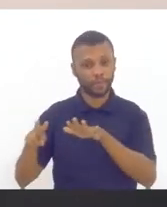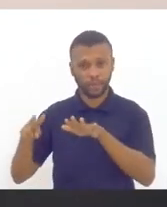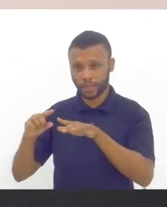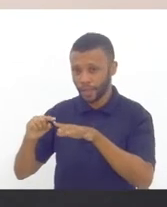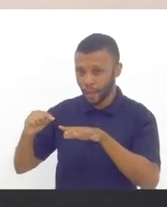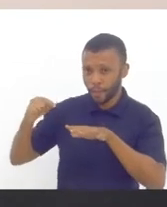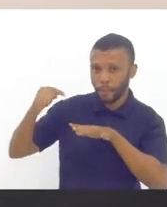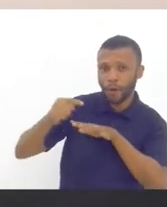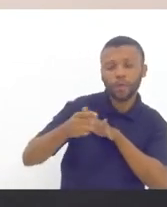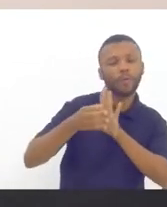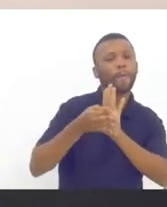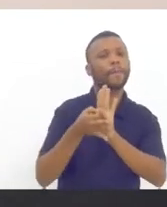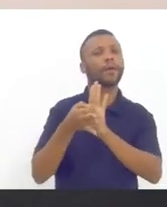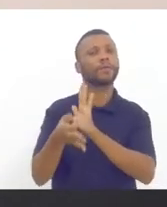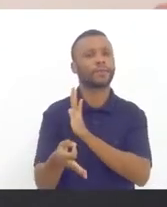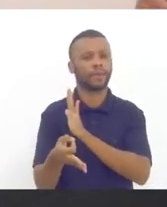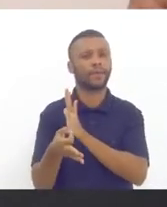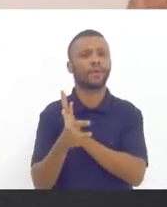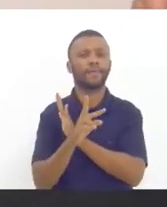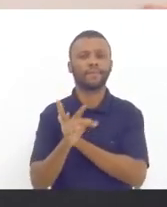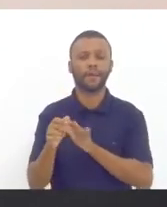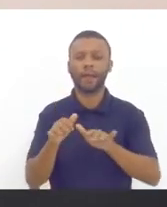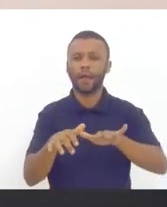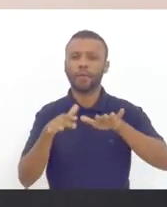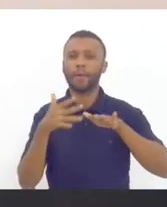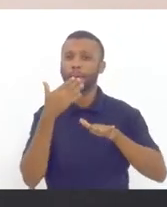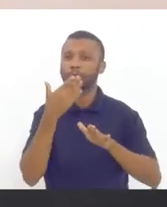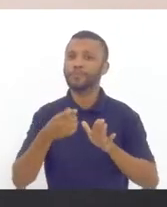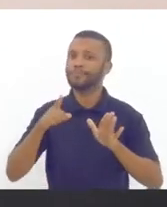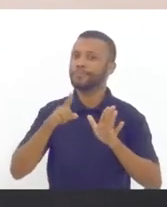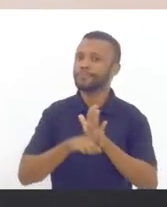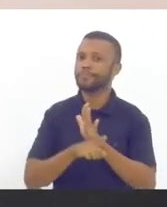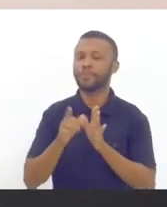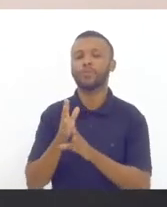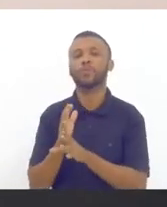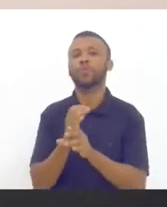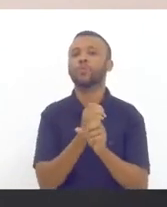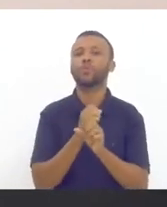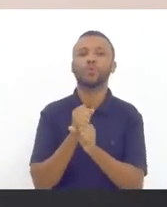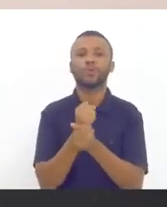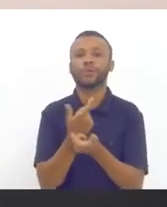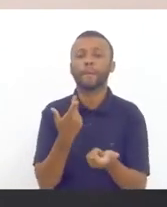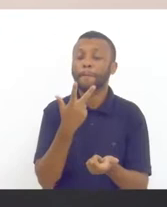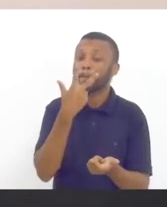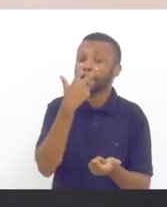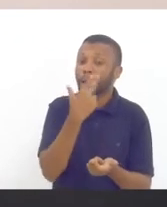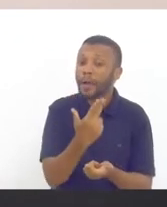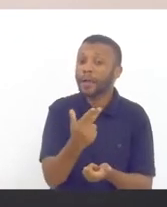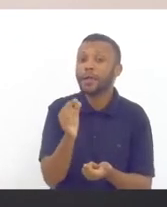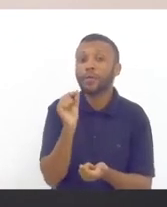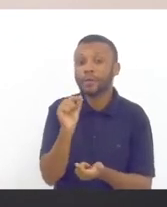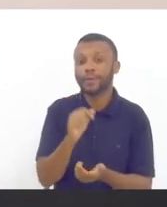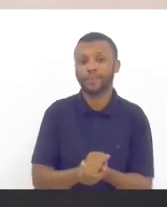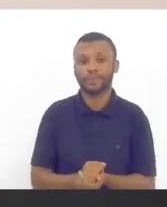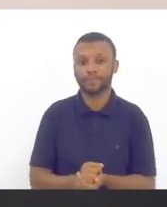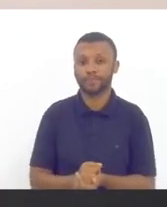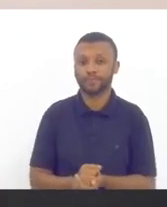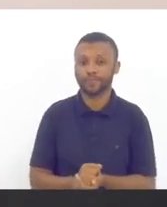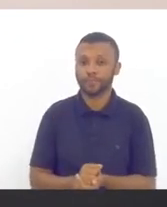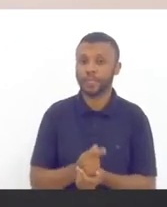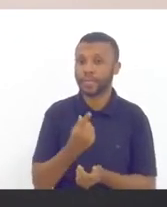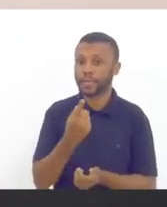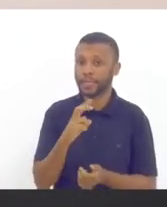parecer e a plenário e liquidar a fatura. Então, estimo eu que em 15 de novembro,